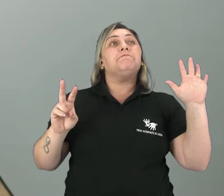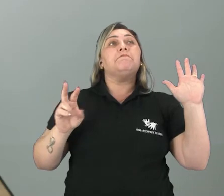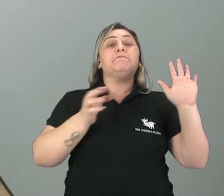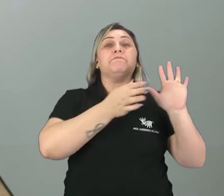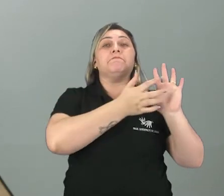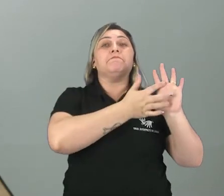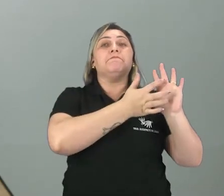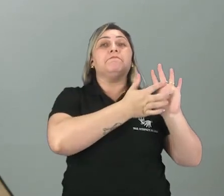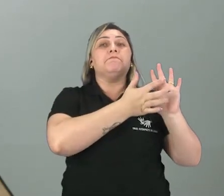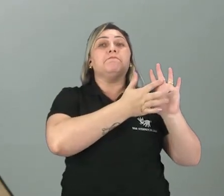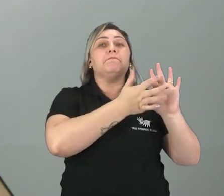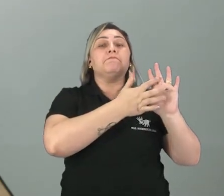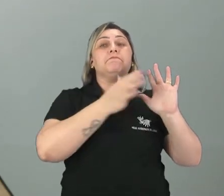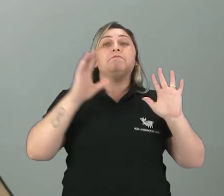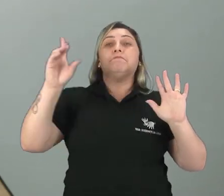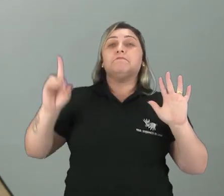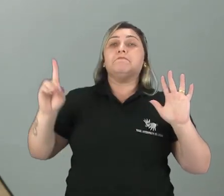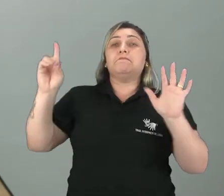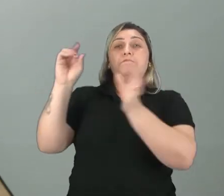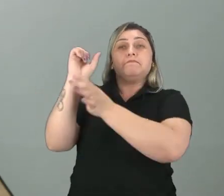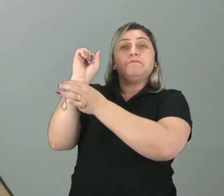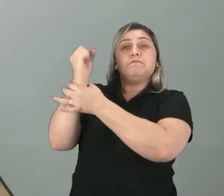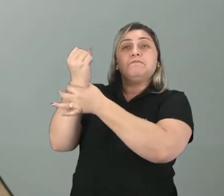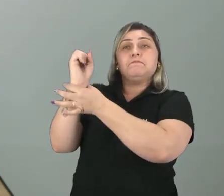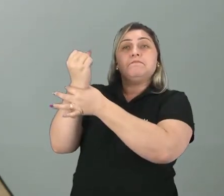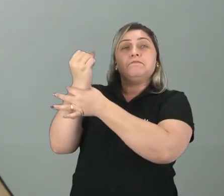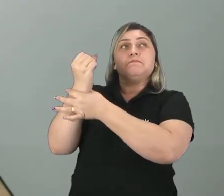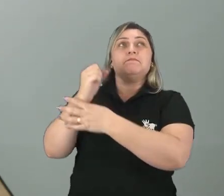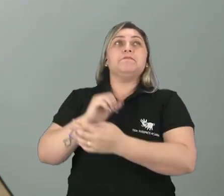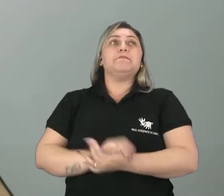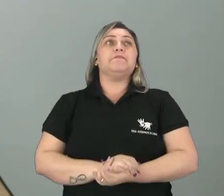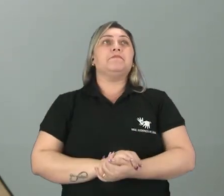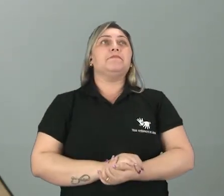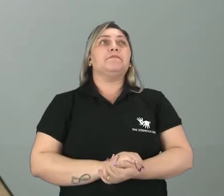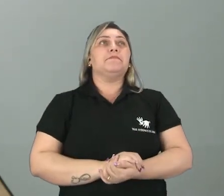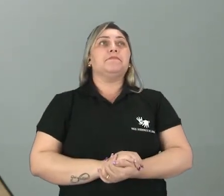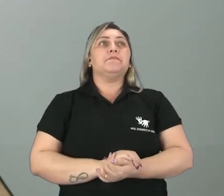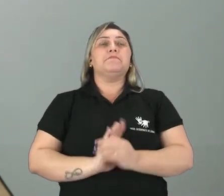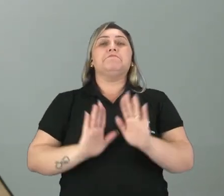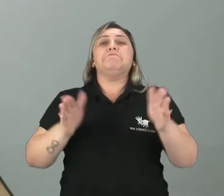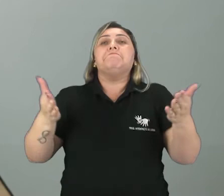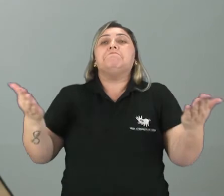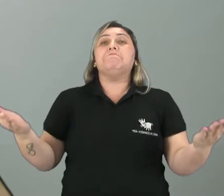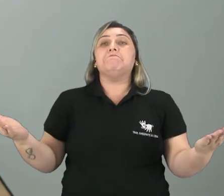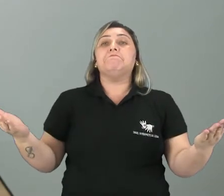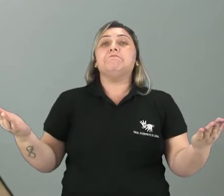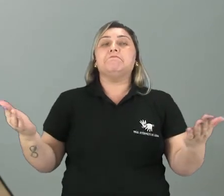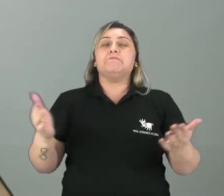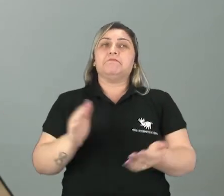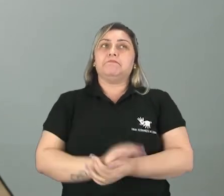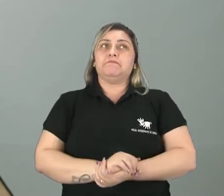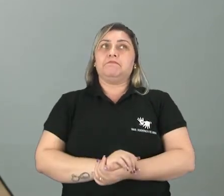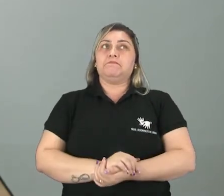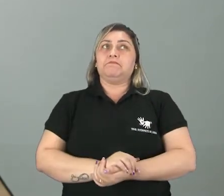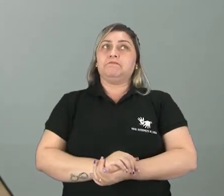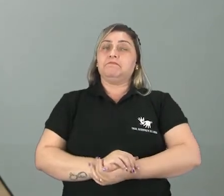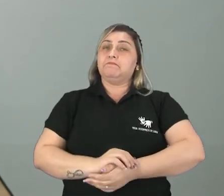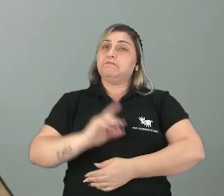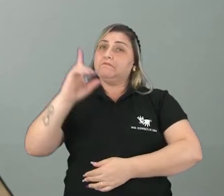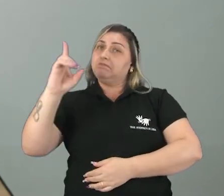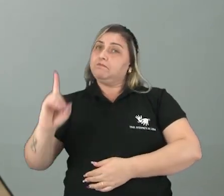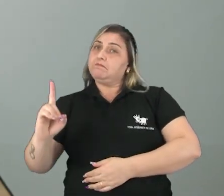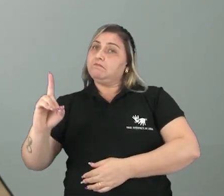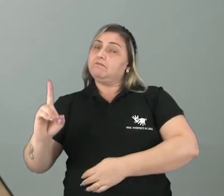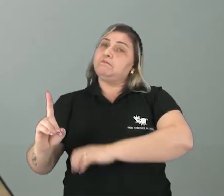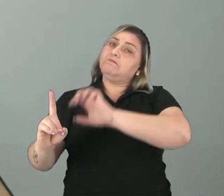o Anel e na minha mão direita eu tenho a pulseira então ele está virado para qual direção para a